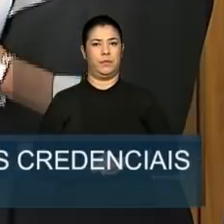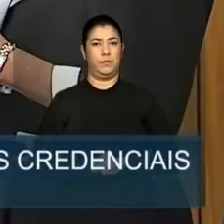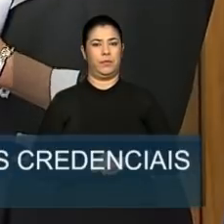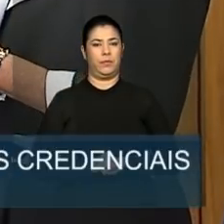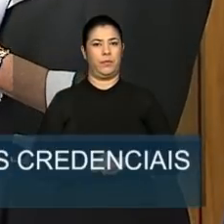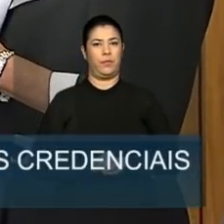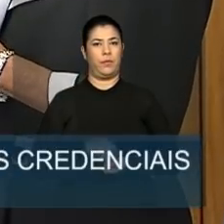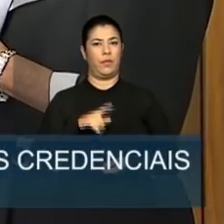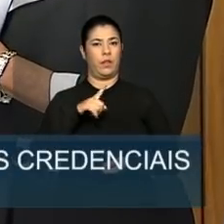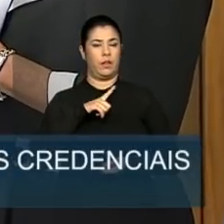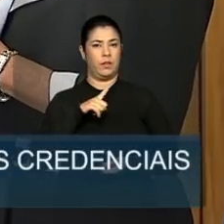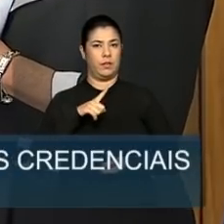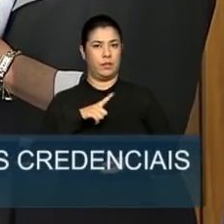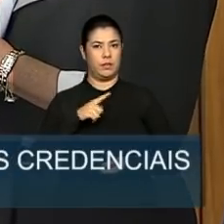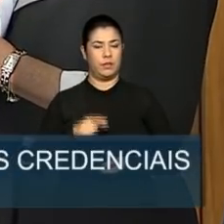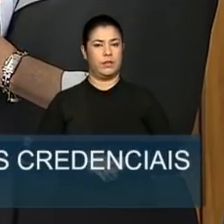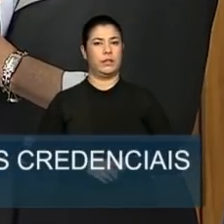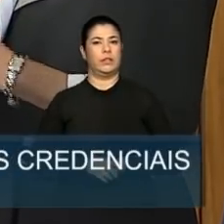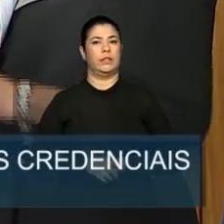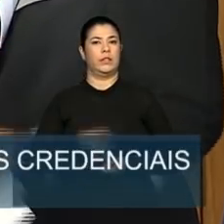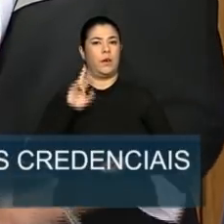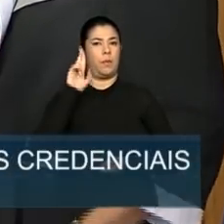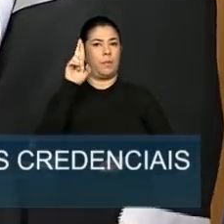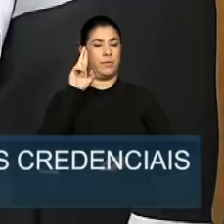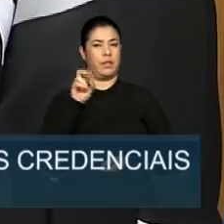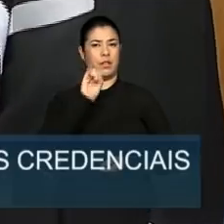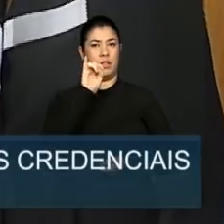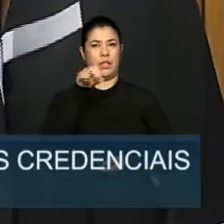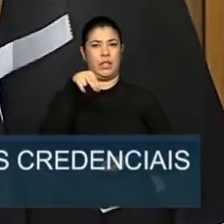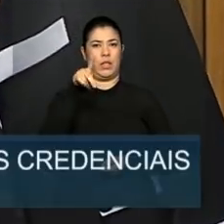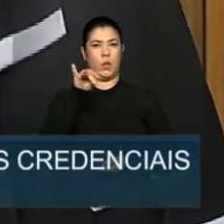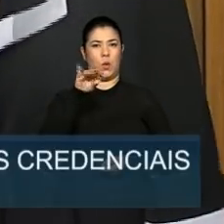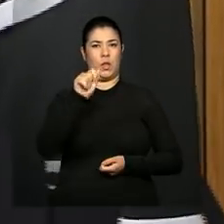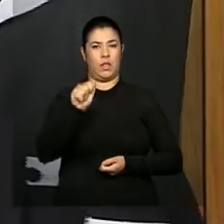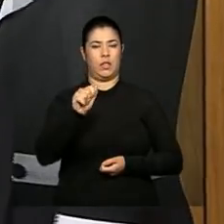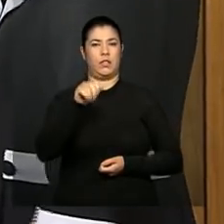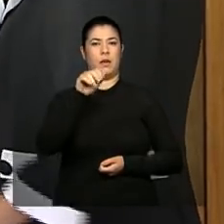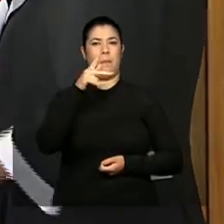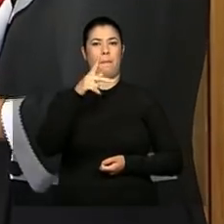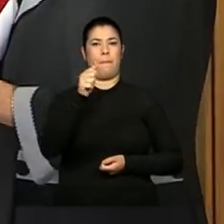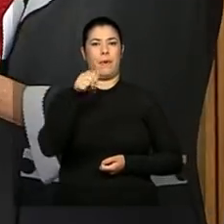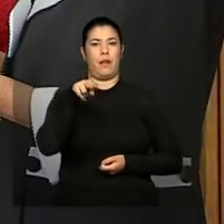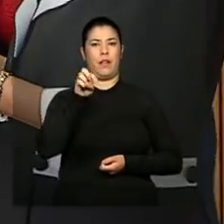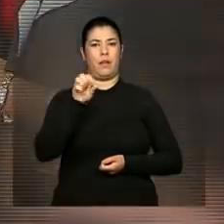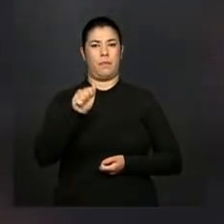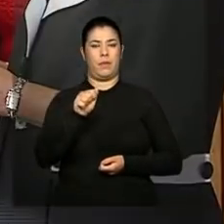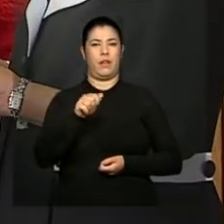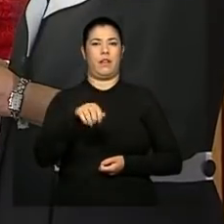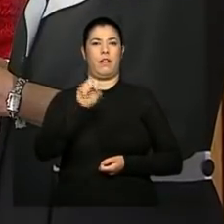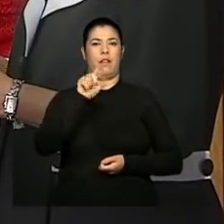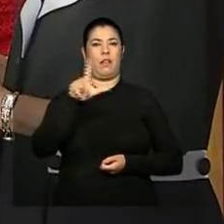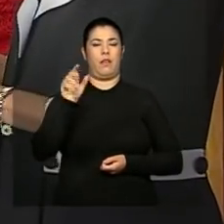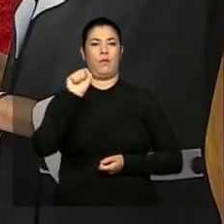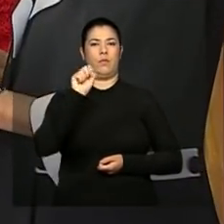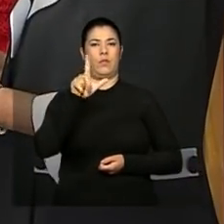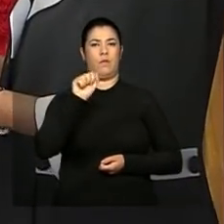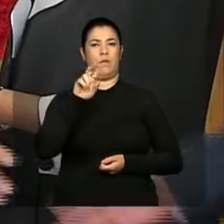São diplomatas da Indonésia, Panamá, Venezuela, El Salvador e